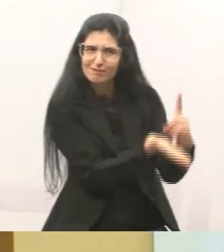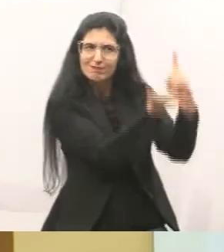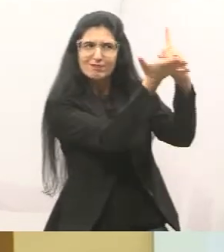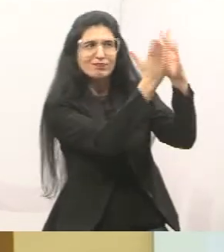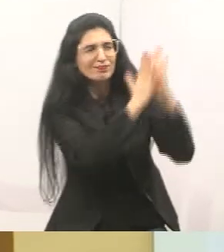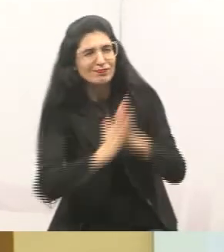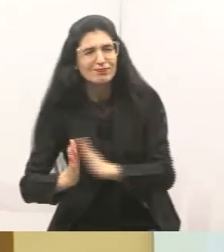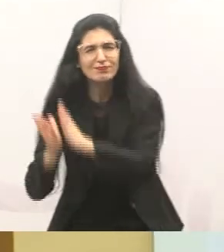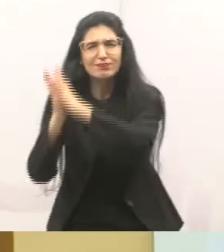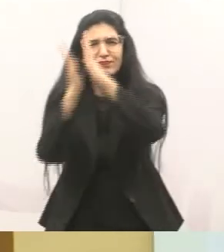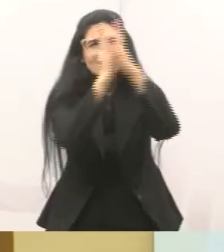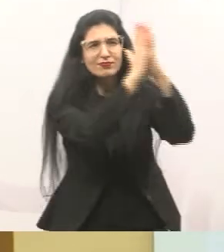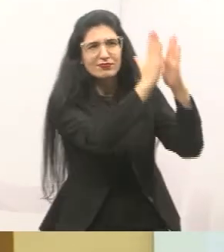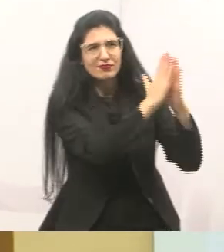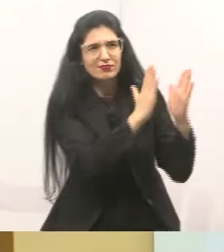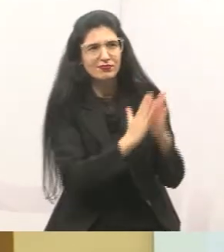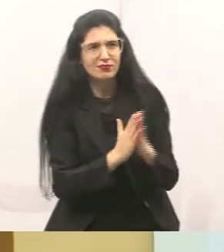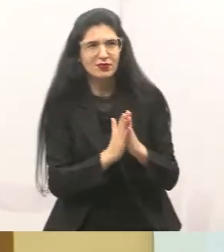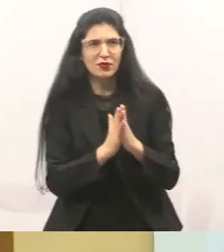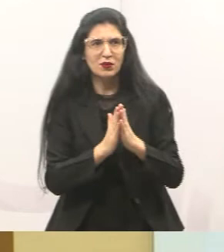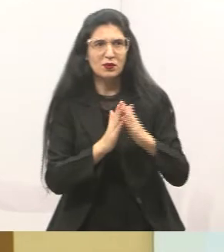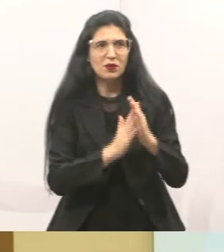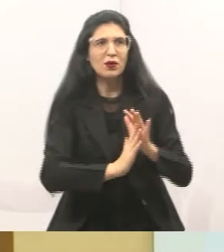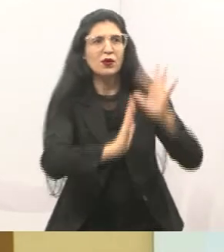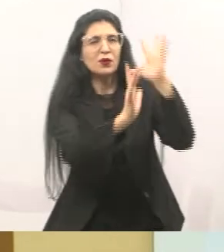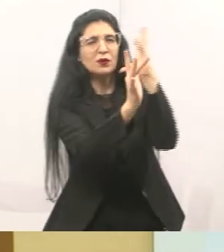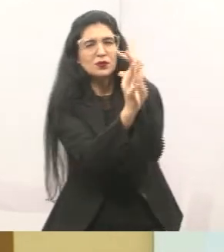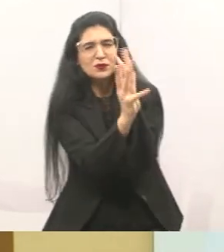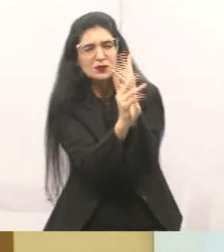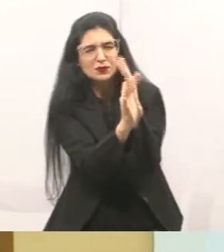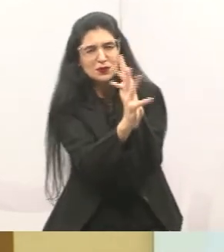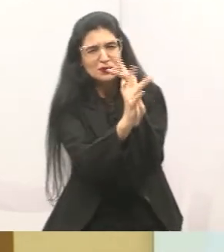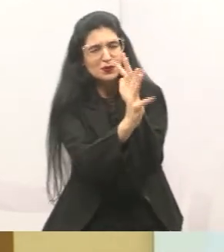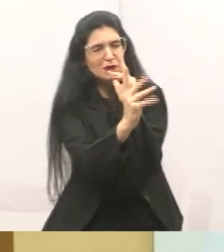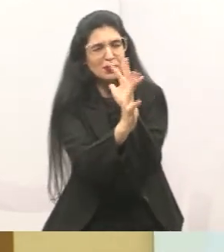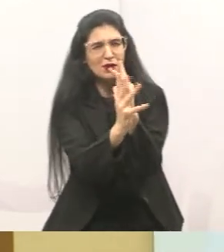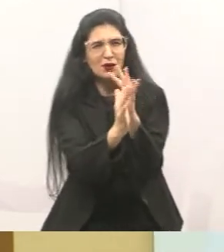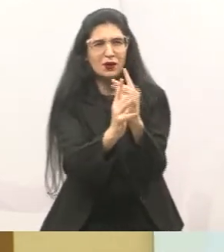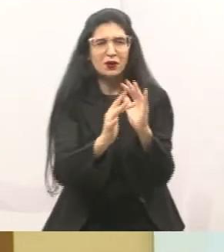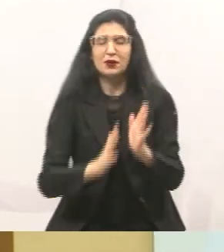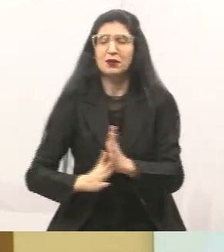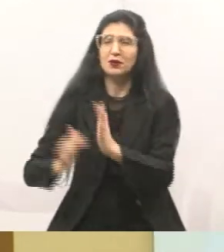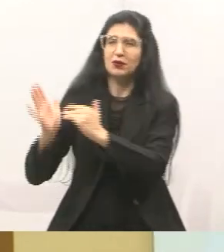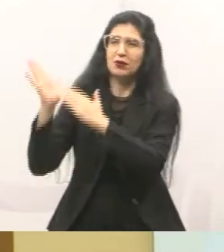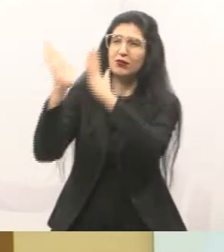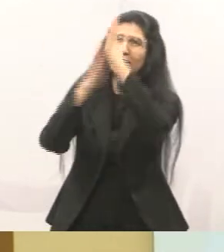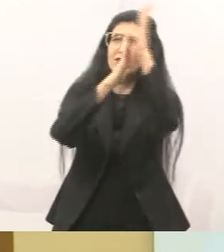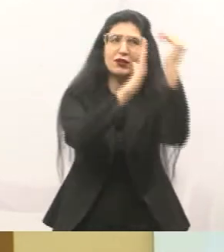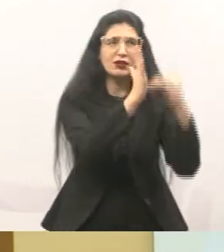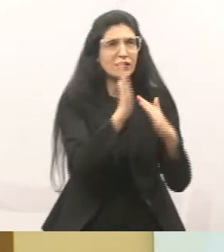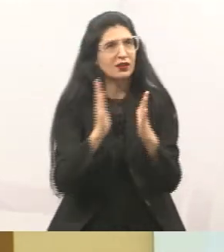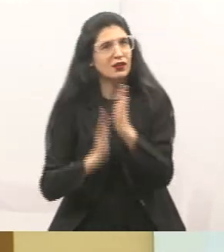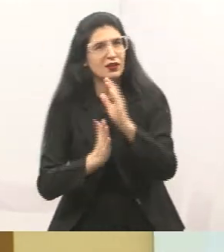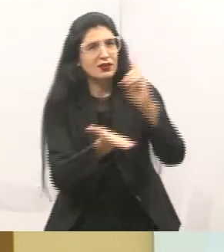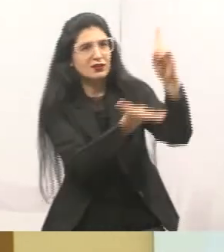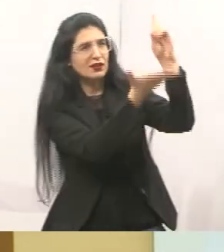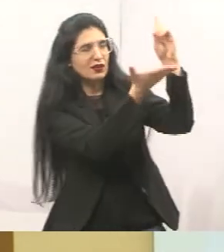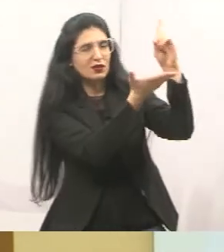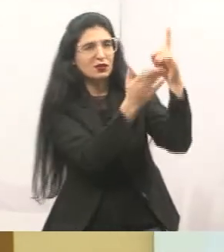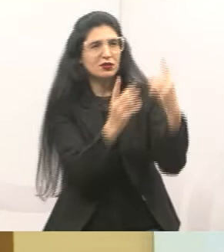com o som de trombeta, louvai-o com o santuário e a